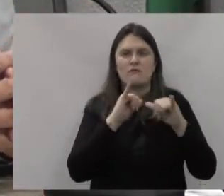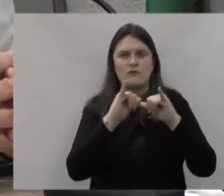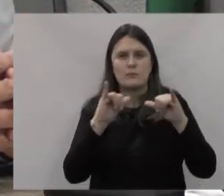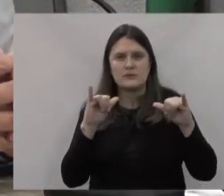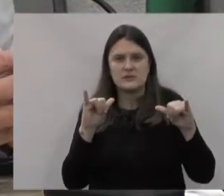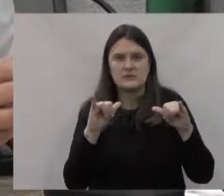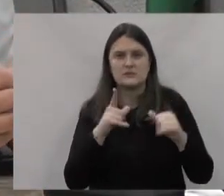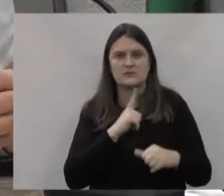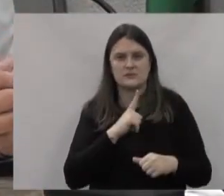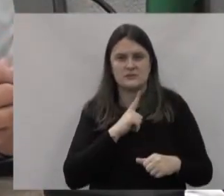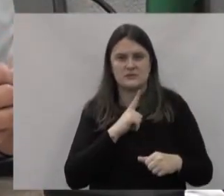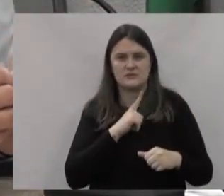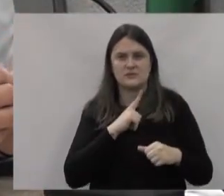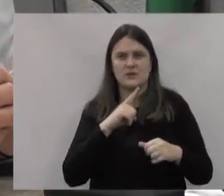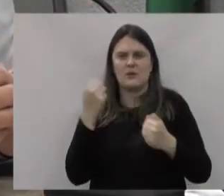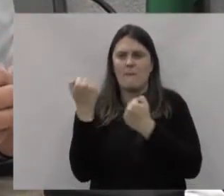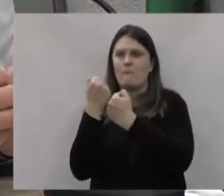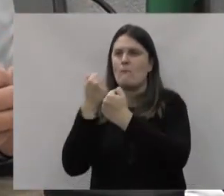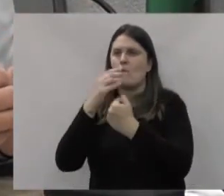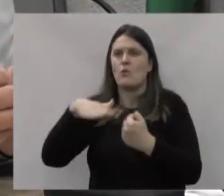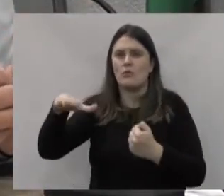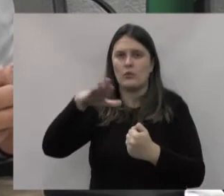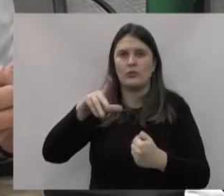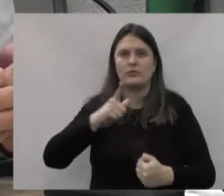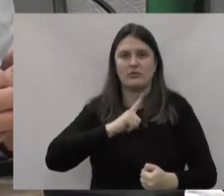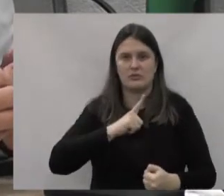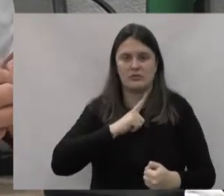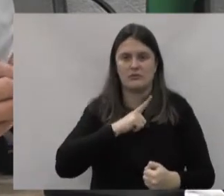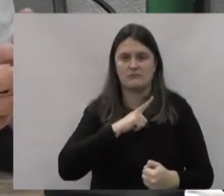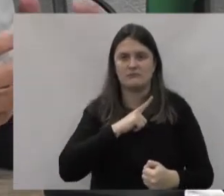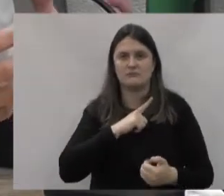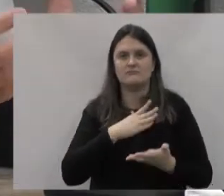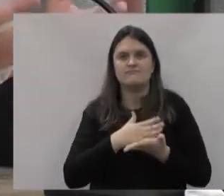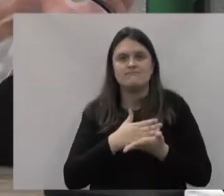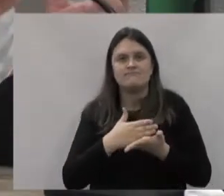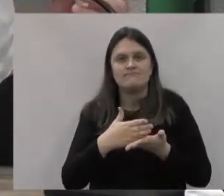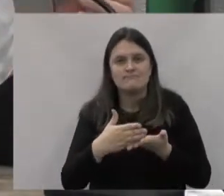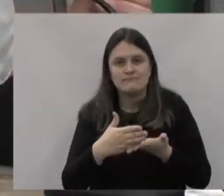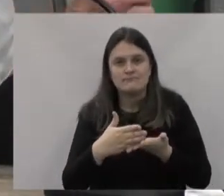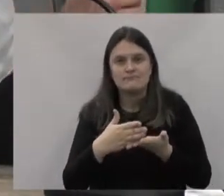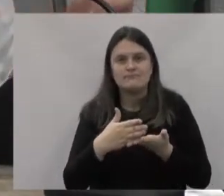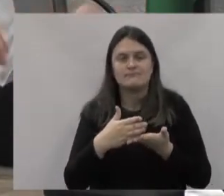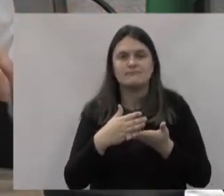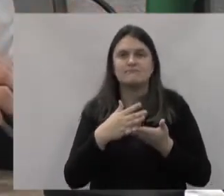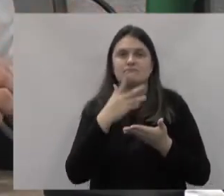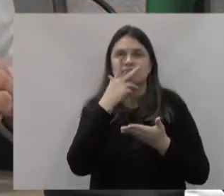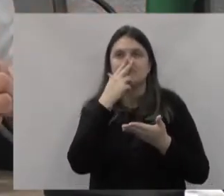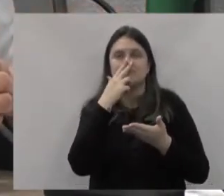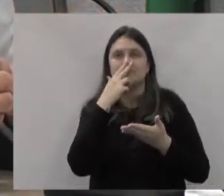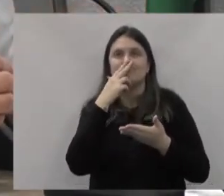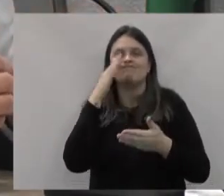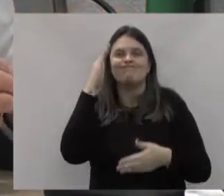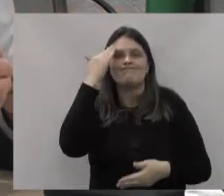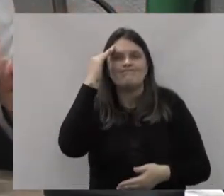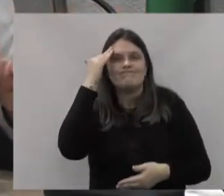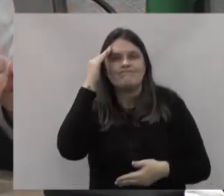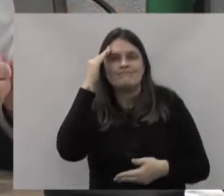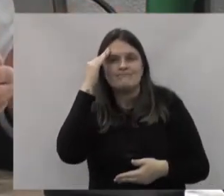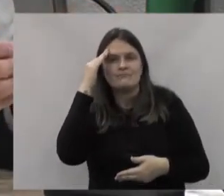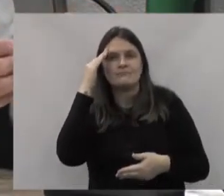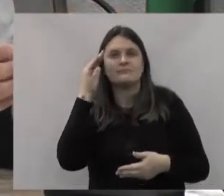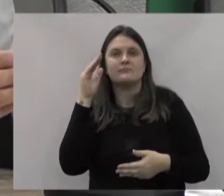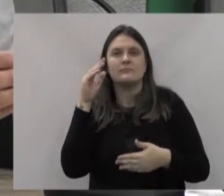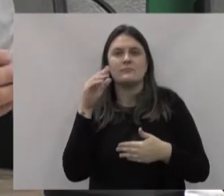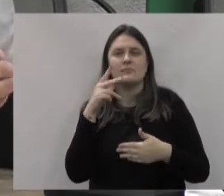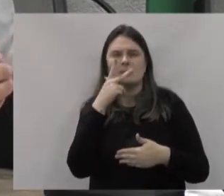vocês passam e a rede de proteção passa, elas vão começando a, entre aspas, cair a ficha de